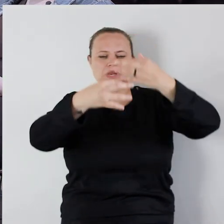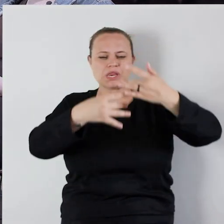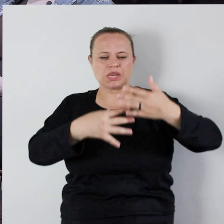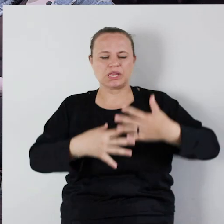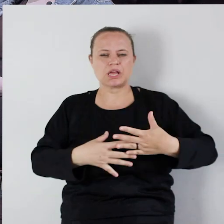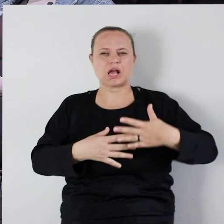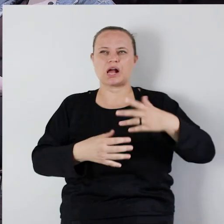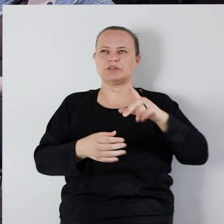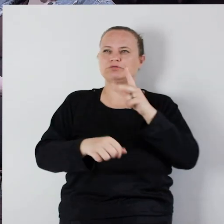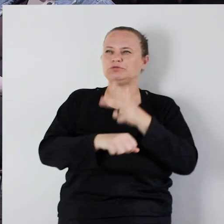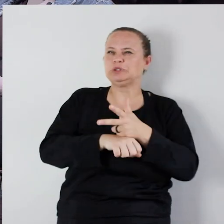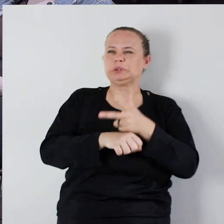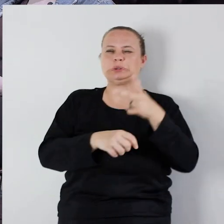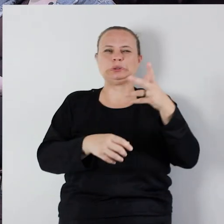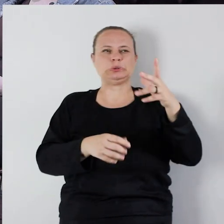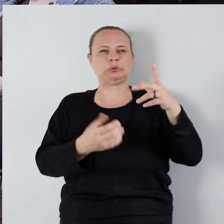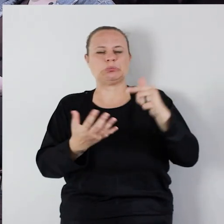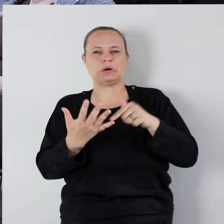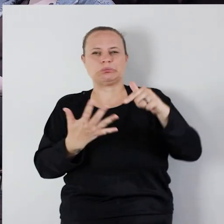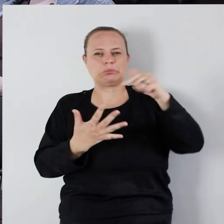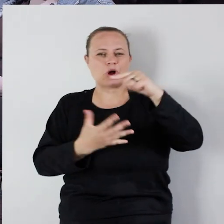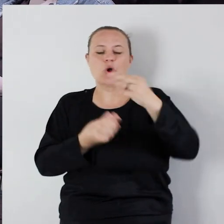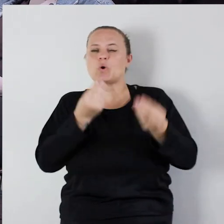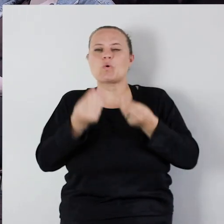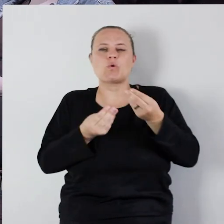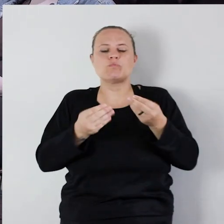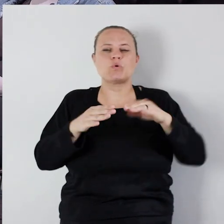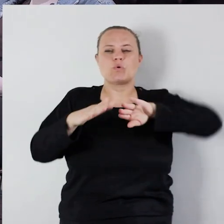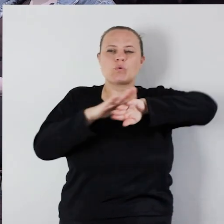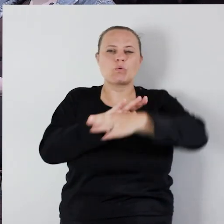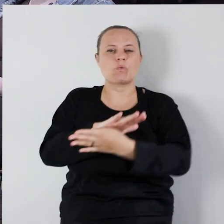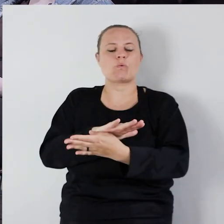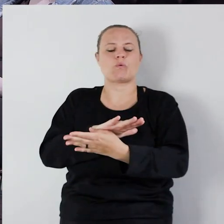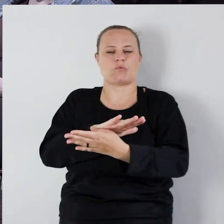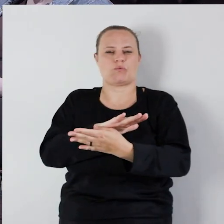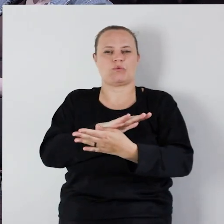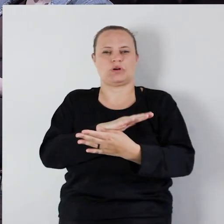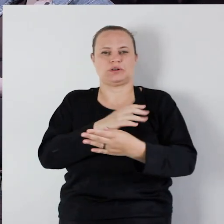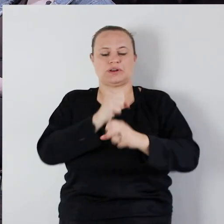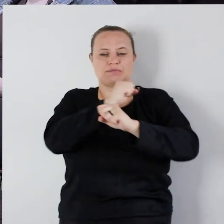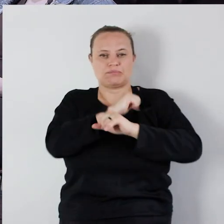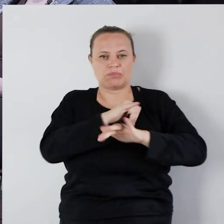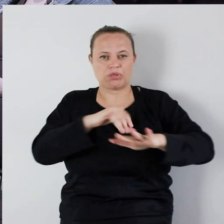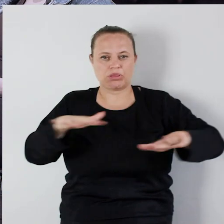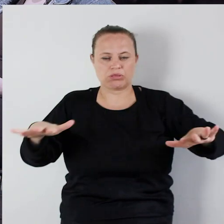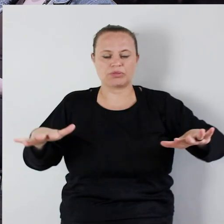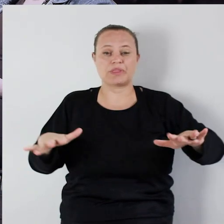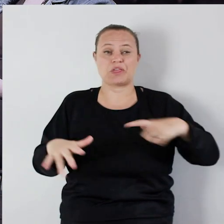muita dificuldade de registro da nossa produção, né? E análise,